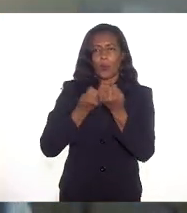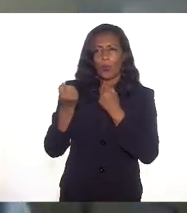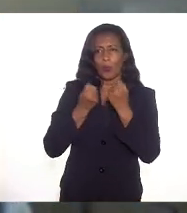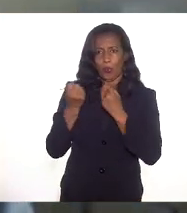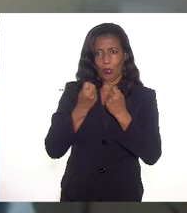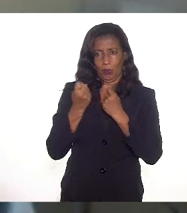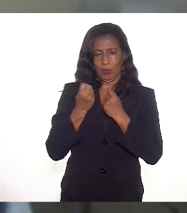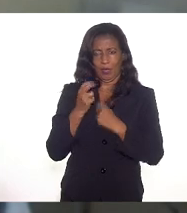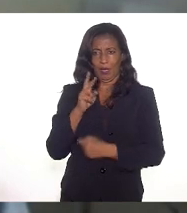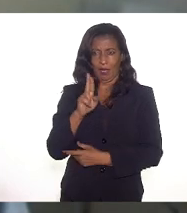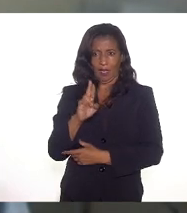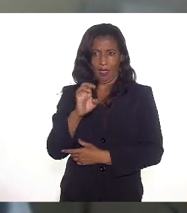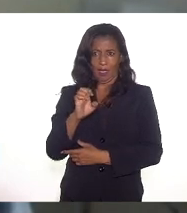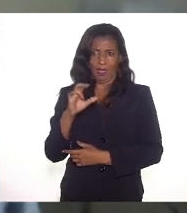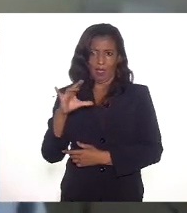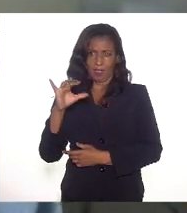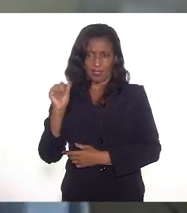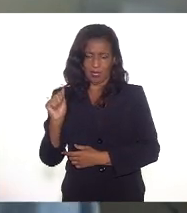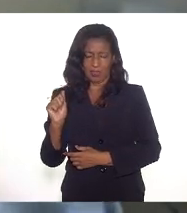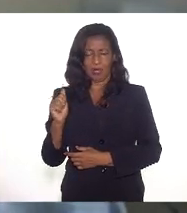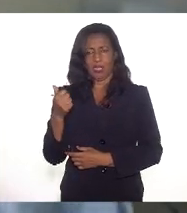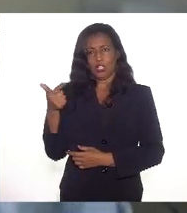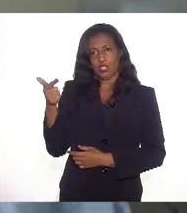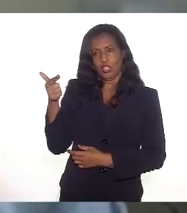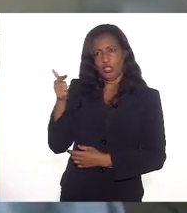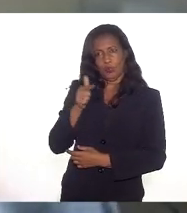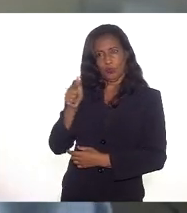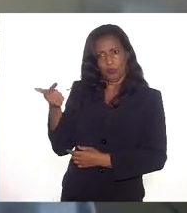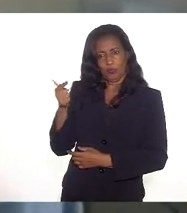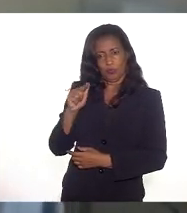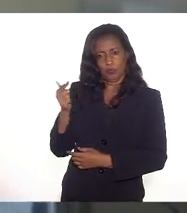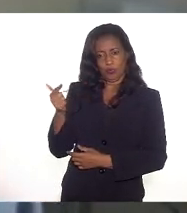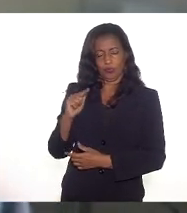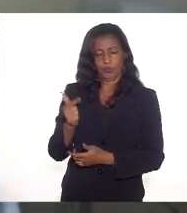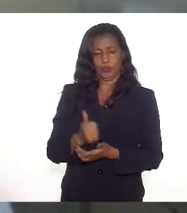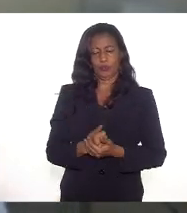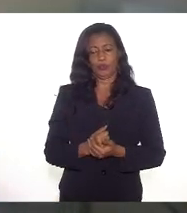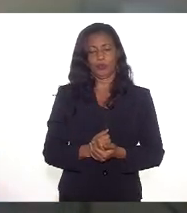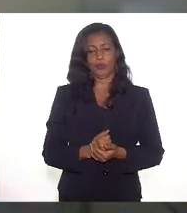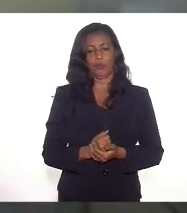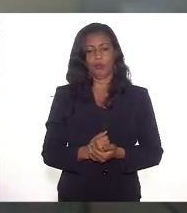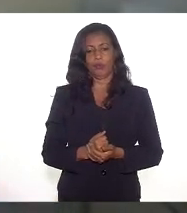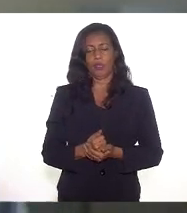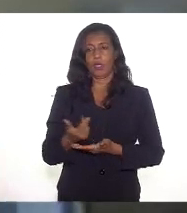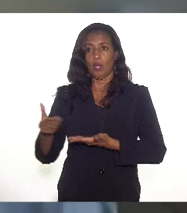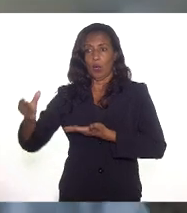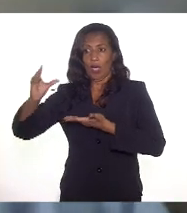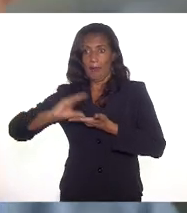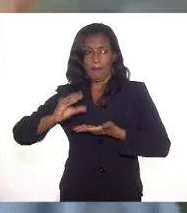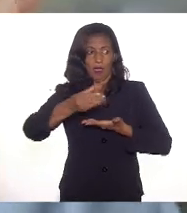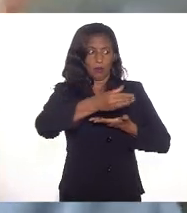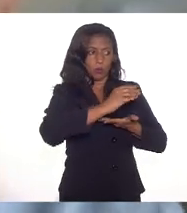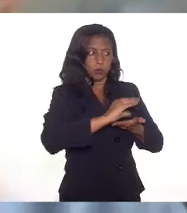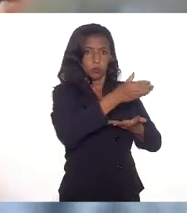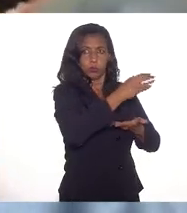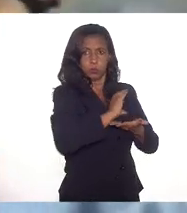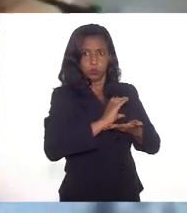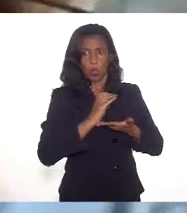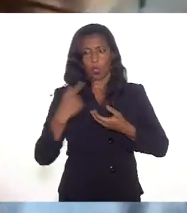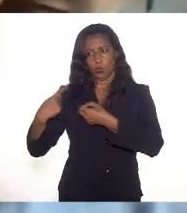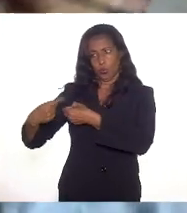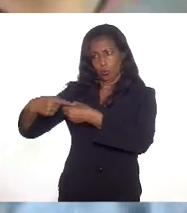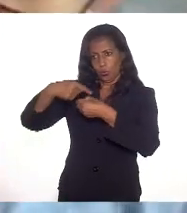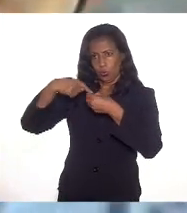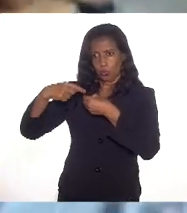receita total de 2022, inclusive, incluindo aí os repasses aos municípios, está na casa de